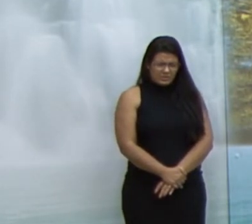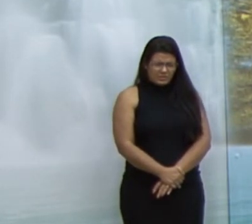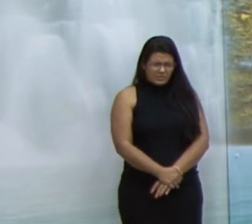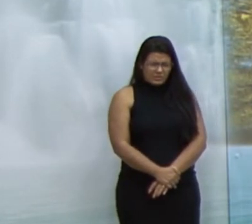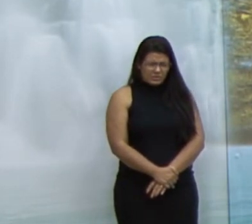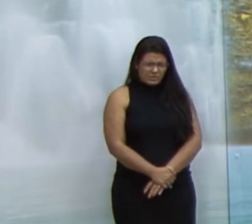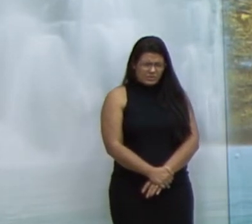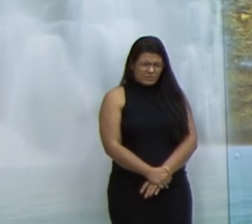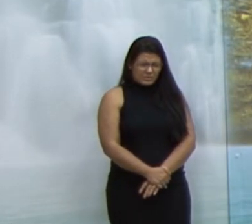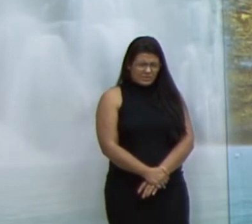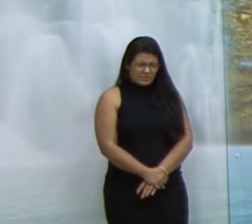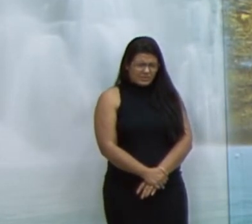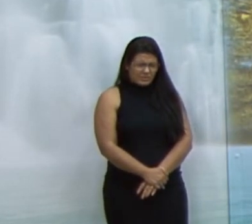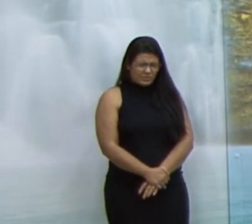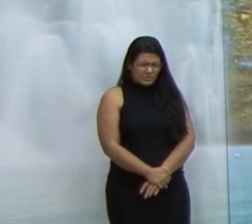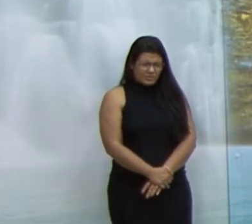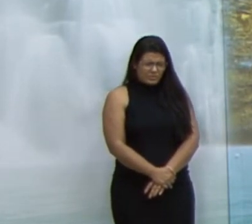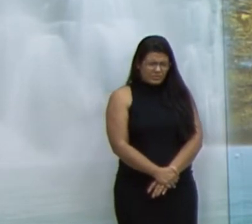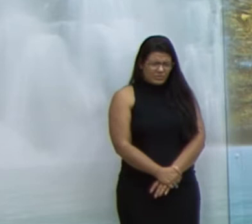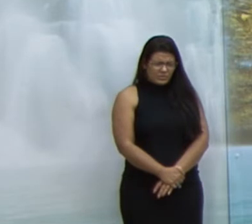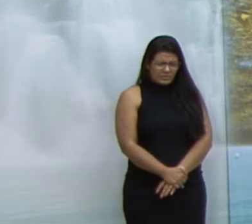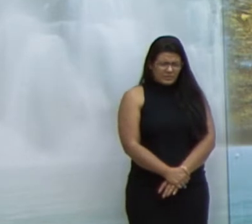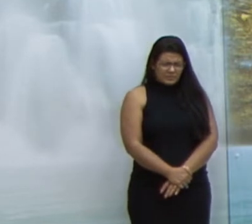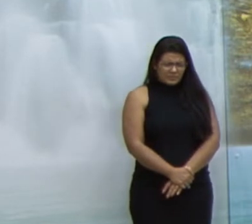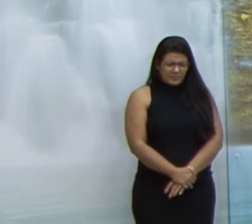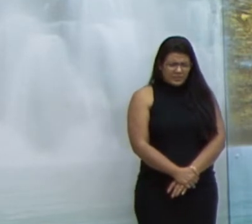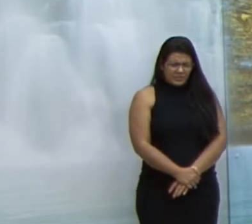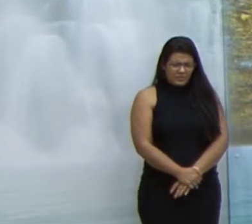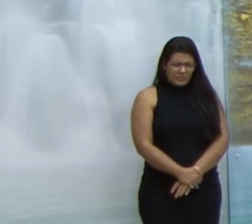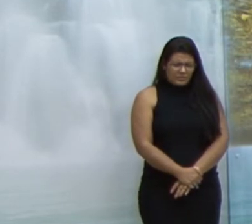Cristo pagou um alto preço por ela.